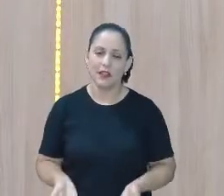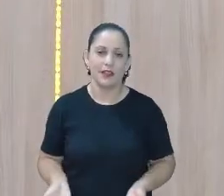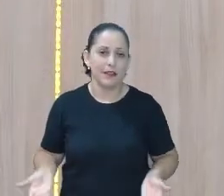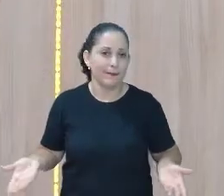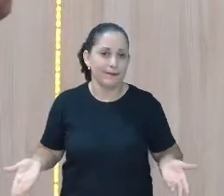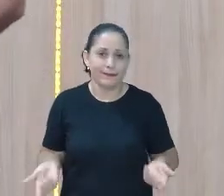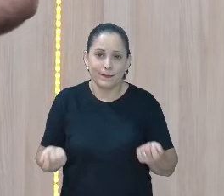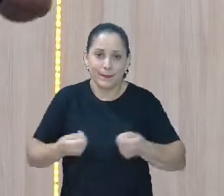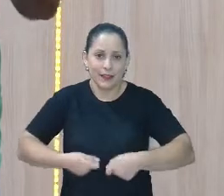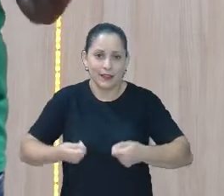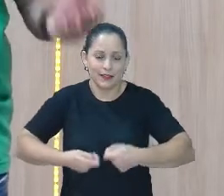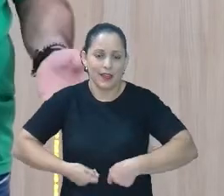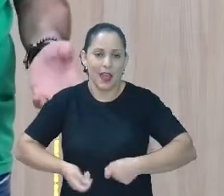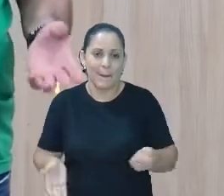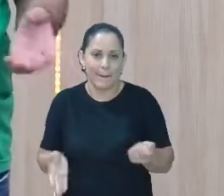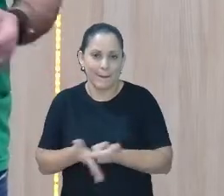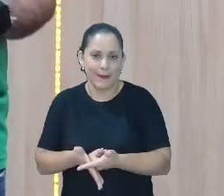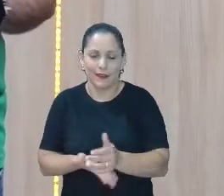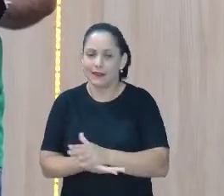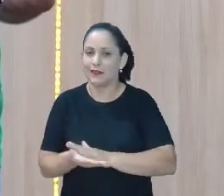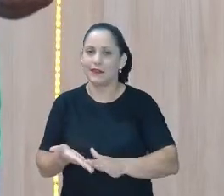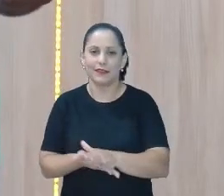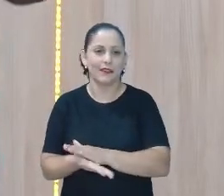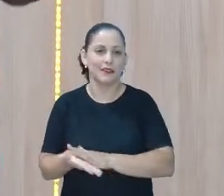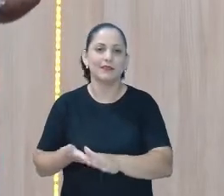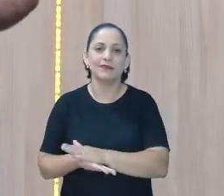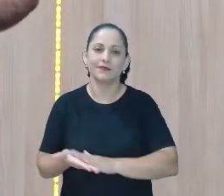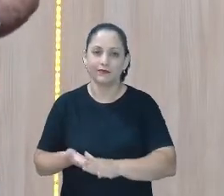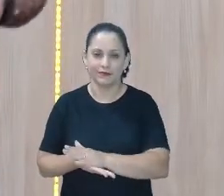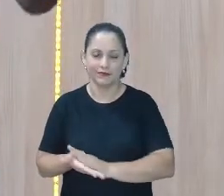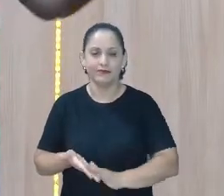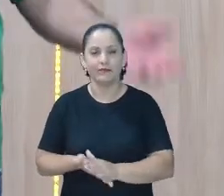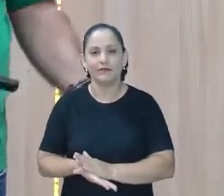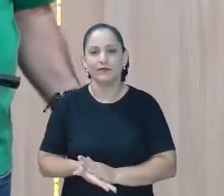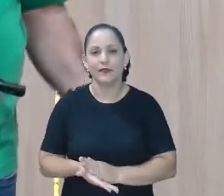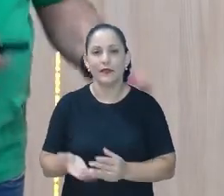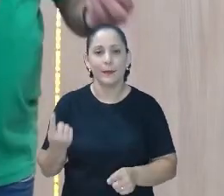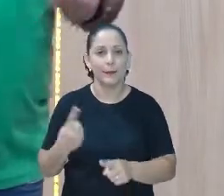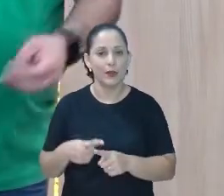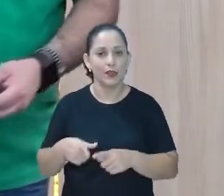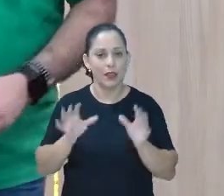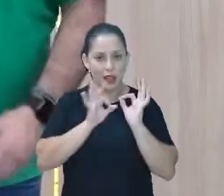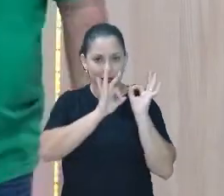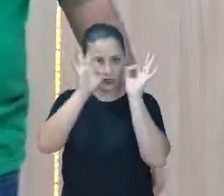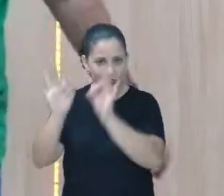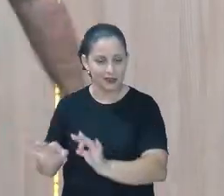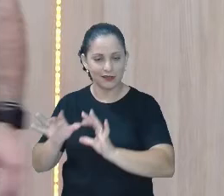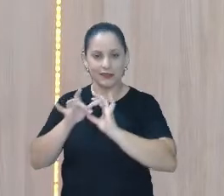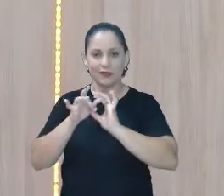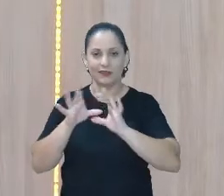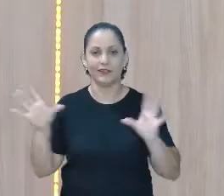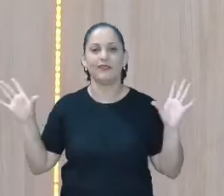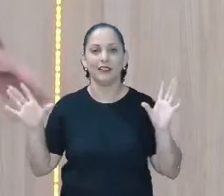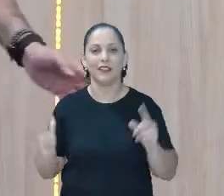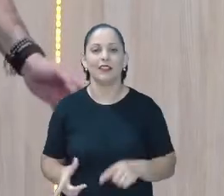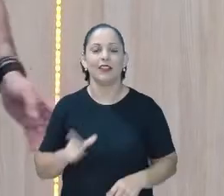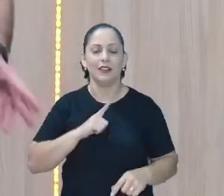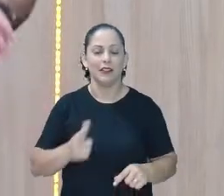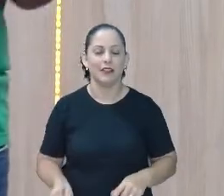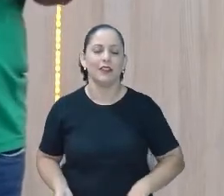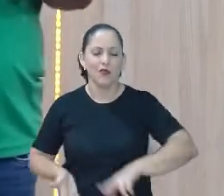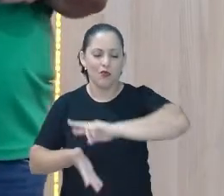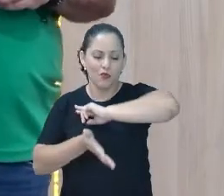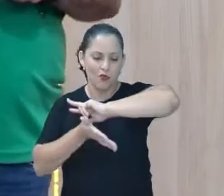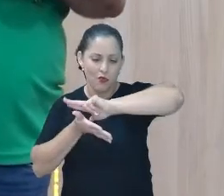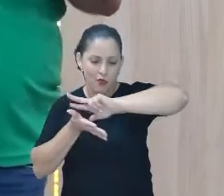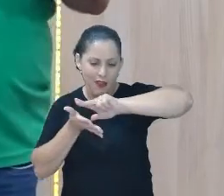que consumir aí do seu pacote de dados de internet do celular para assistir às nossas aulas. Então, tem várias formas